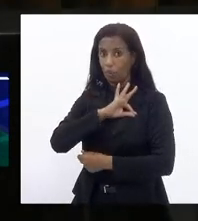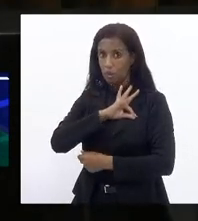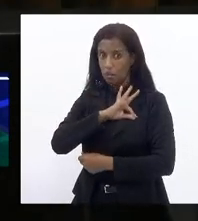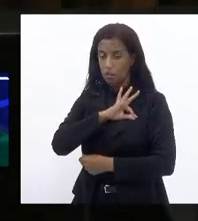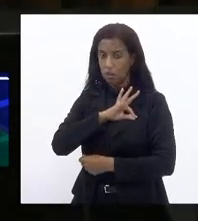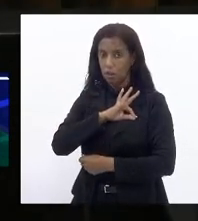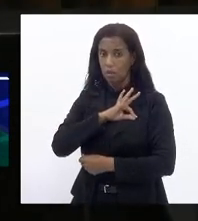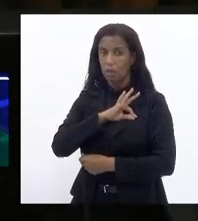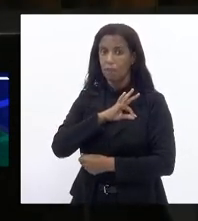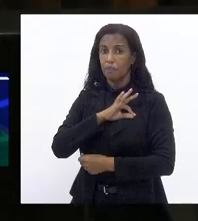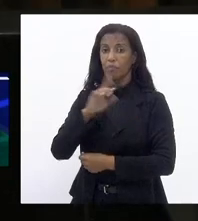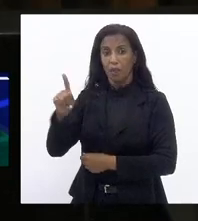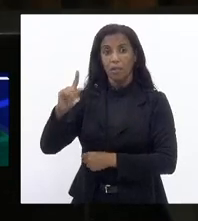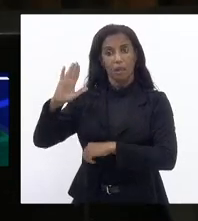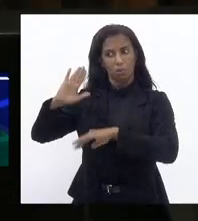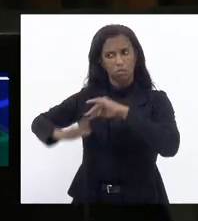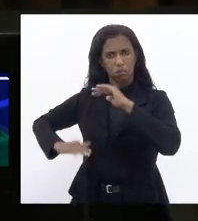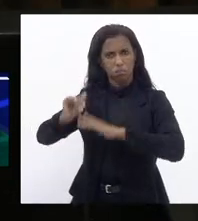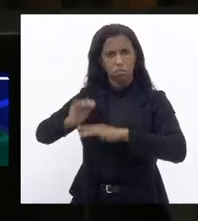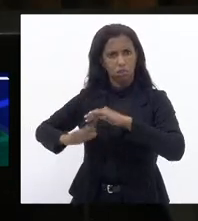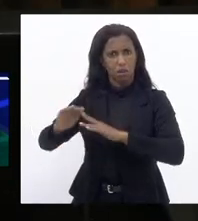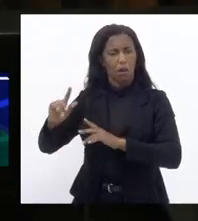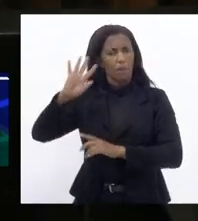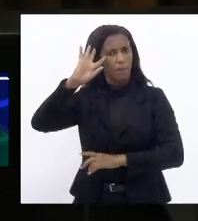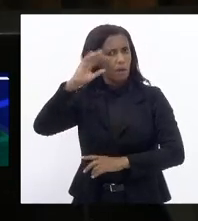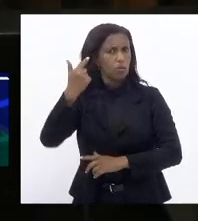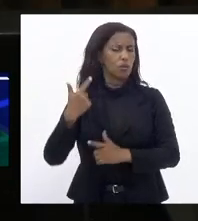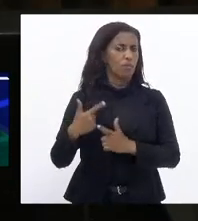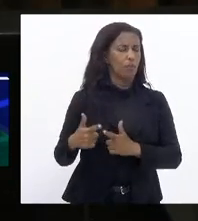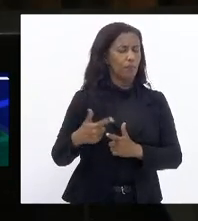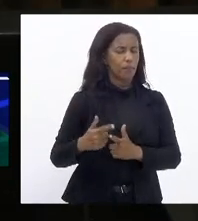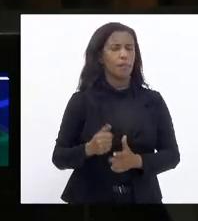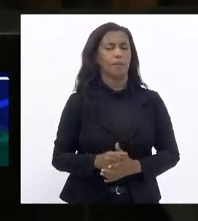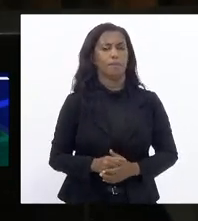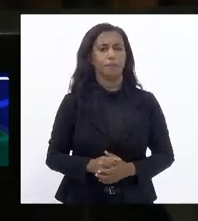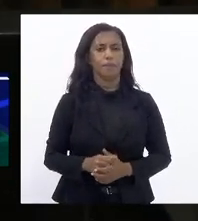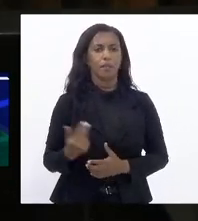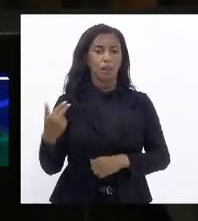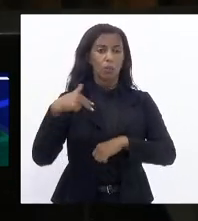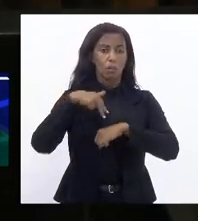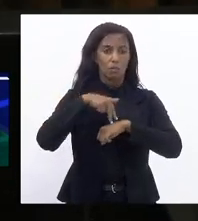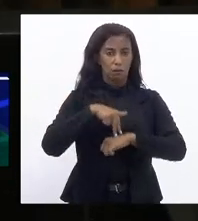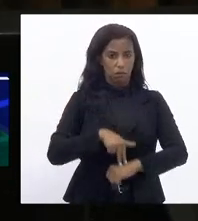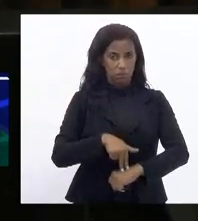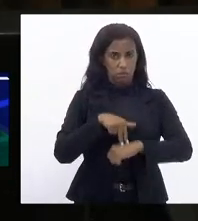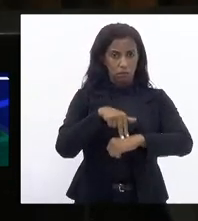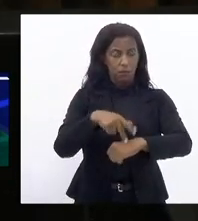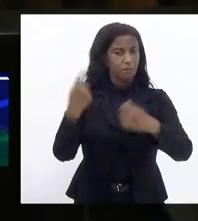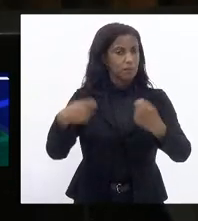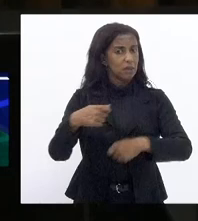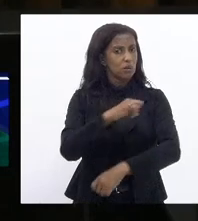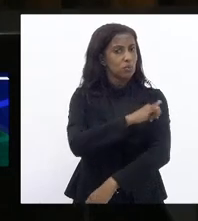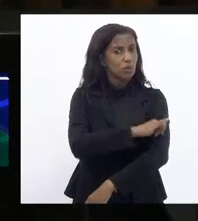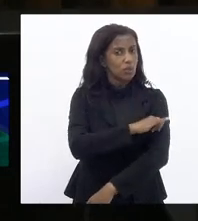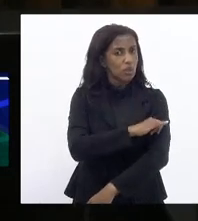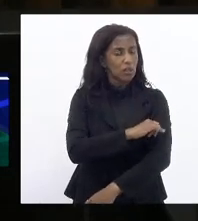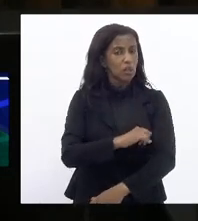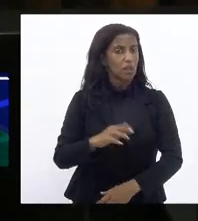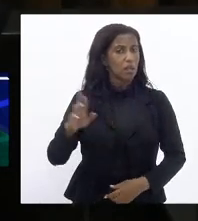policial, que me parece competente para lidar com a situação. Então, eu queria fazer dessa tribuna essa denúncia. É preciso que o Rio de Janeiro e as suas